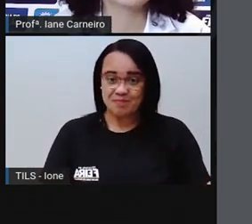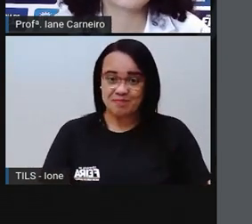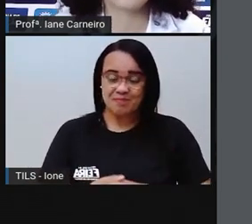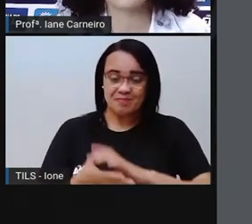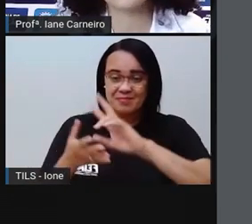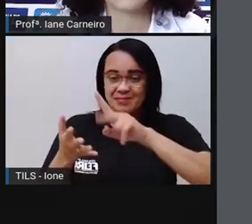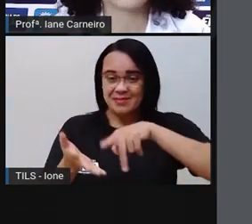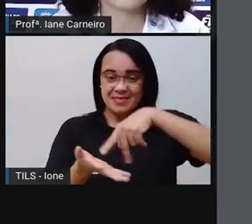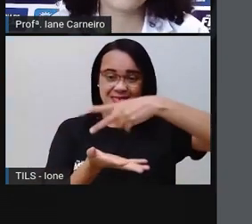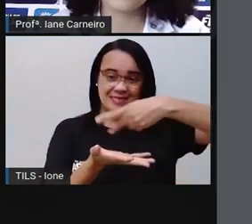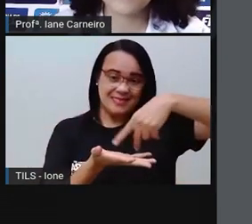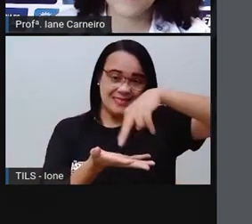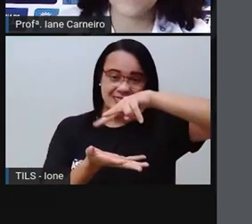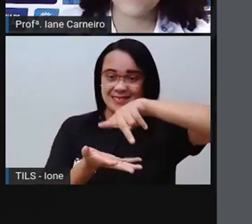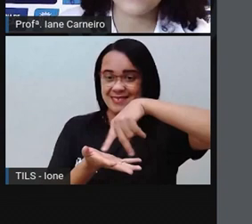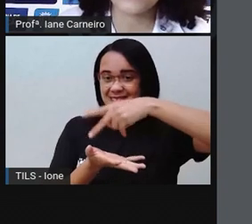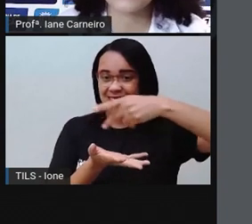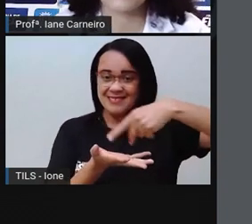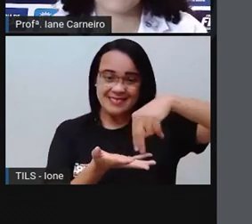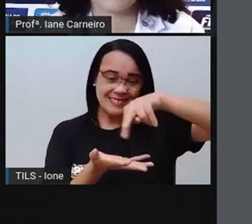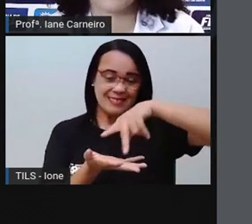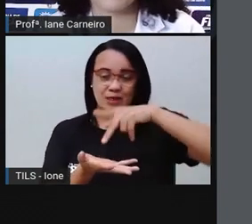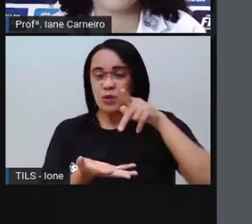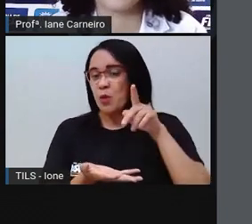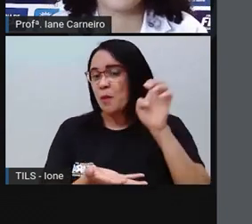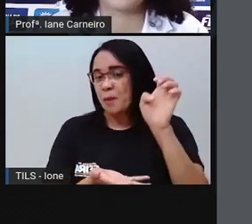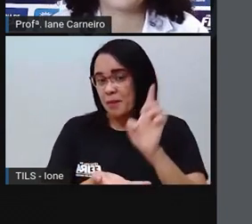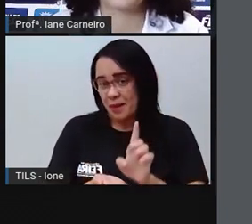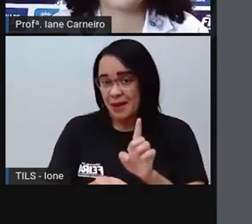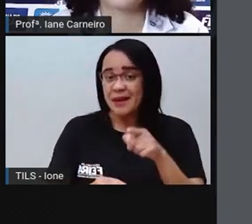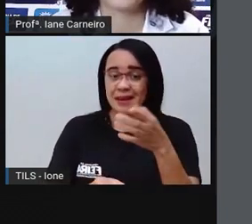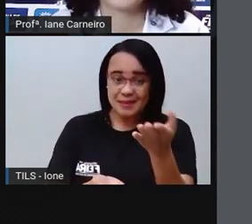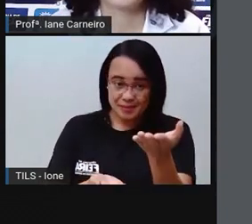Dançam nos meus dedos dos pés.